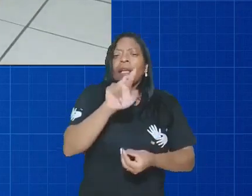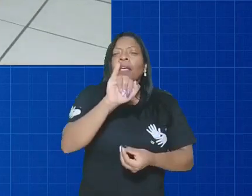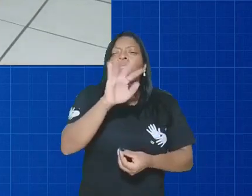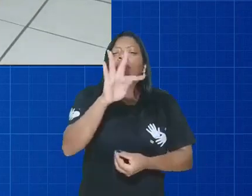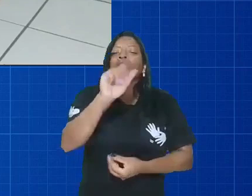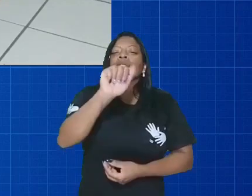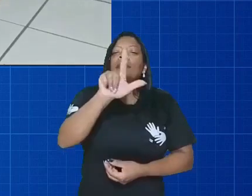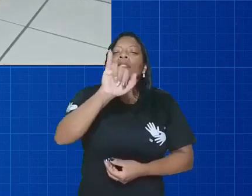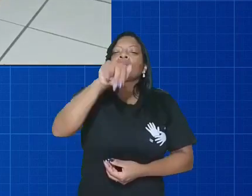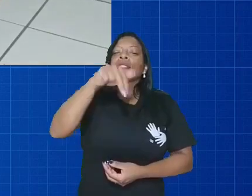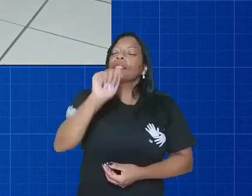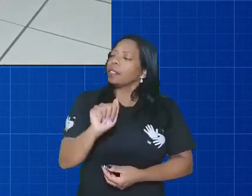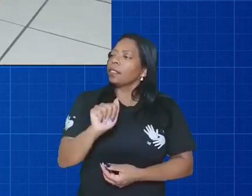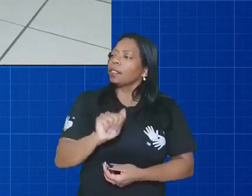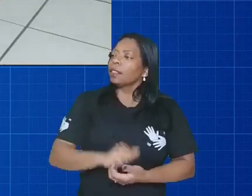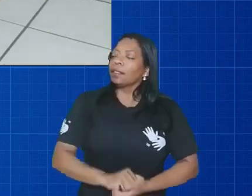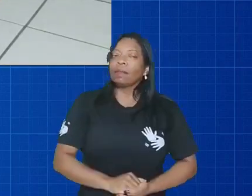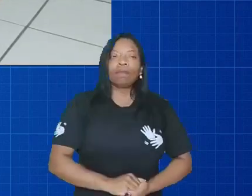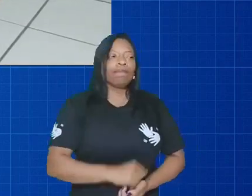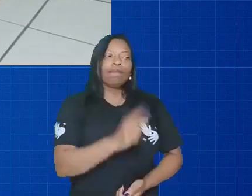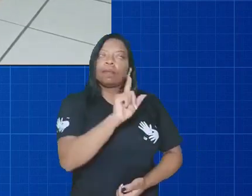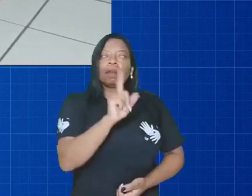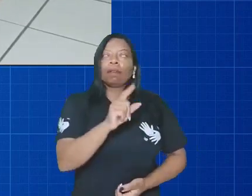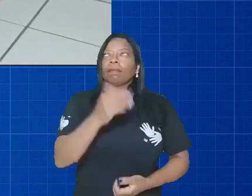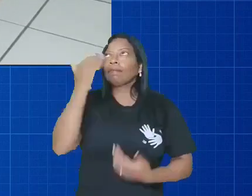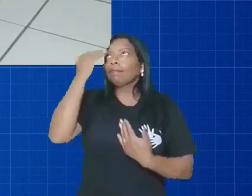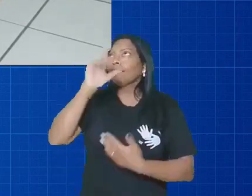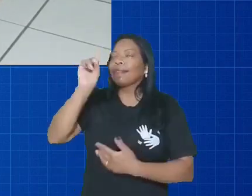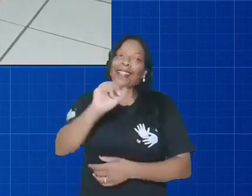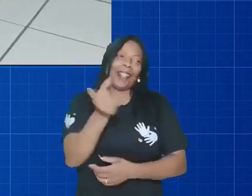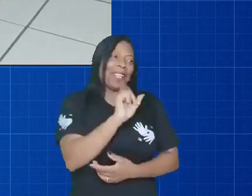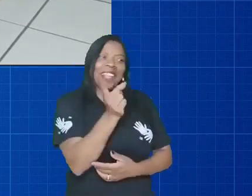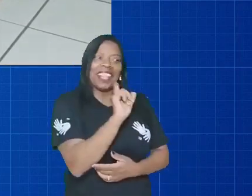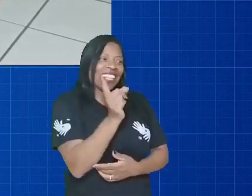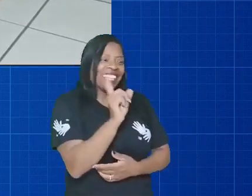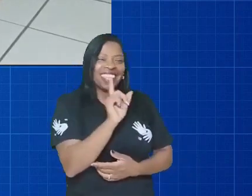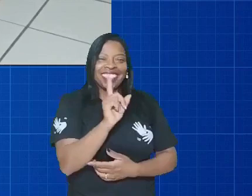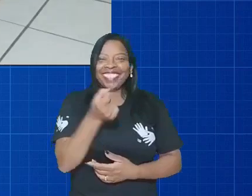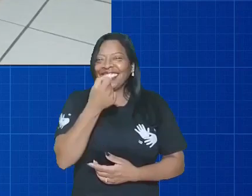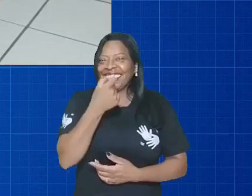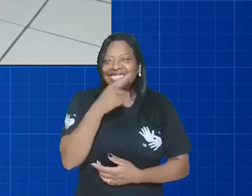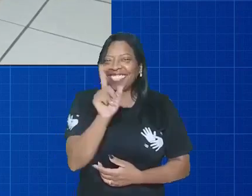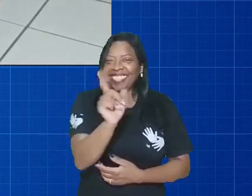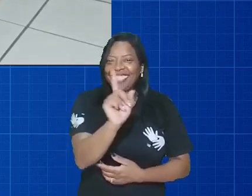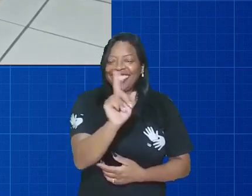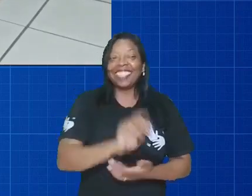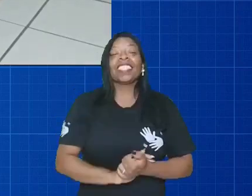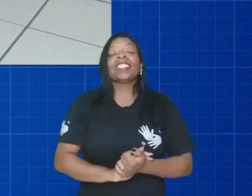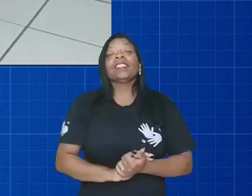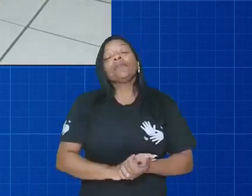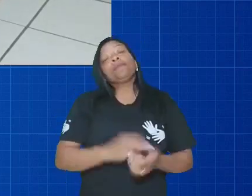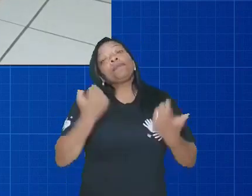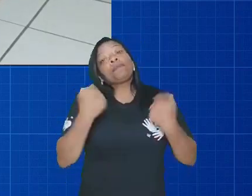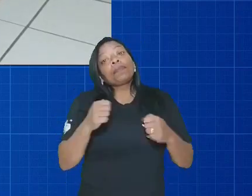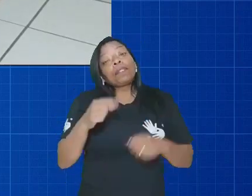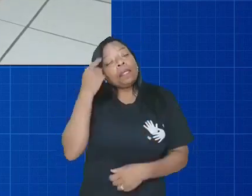não, né? Felizmente a gente tem muitas outras alternativas de pensar. Nós precisamos, assim,